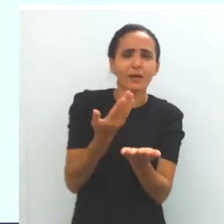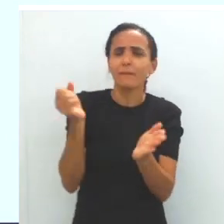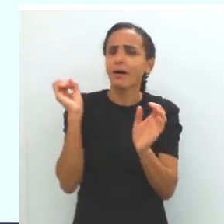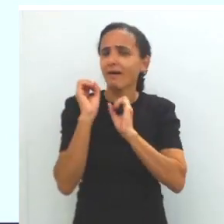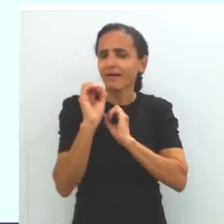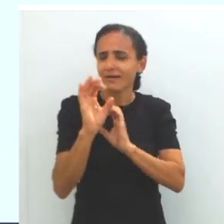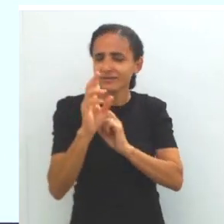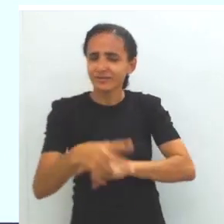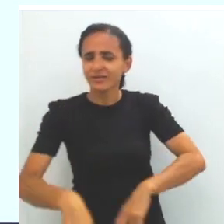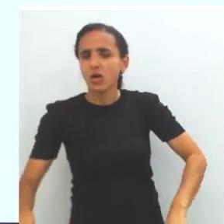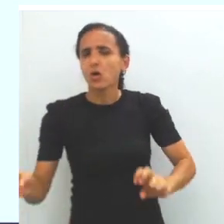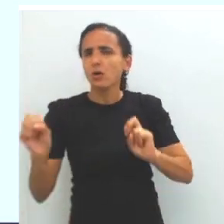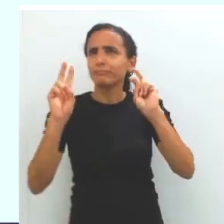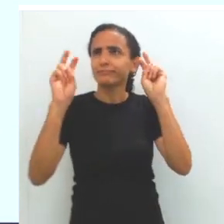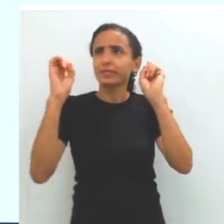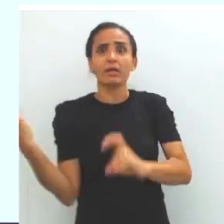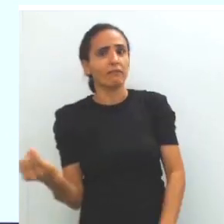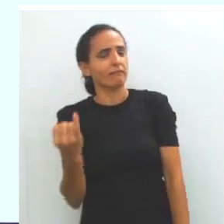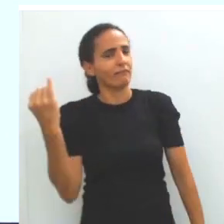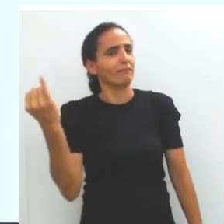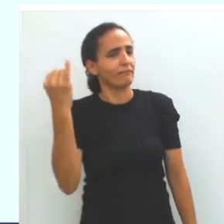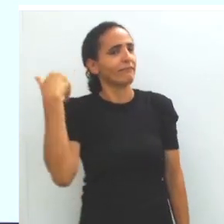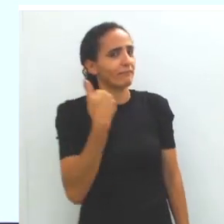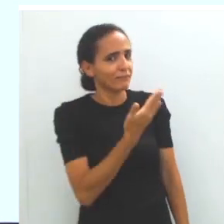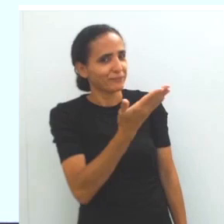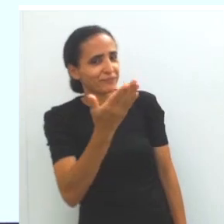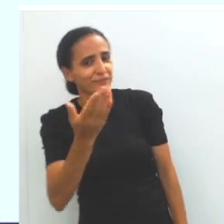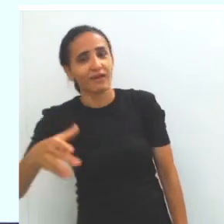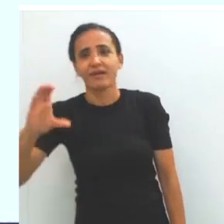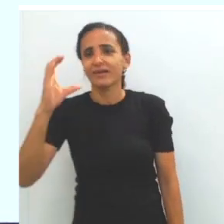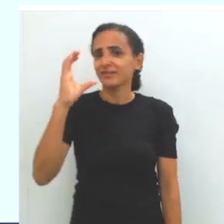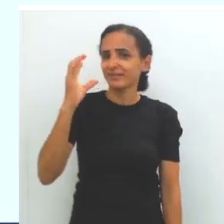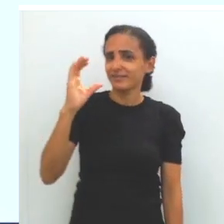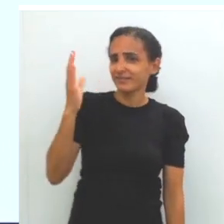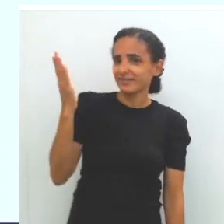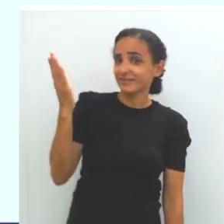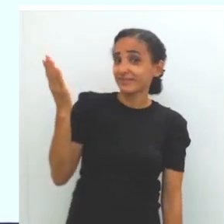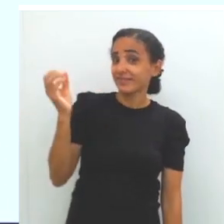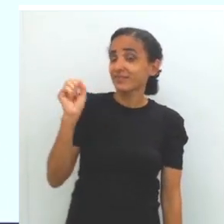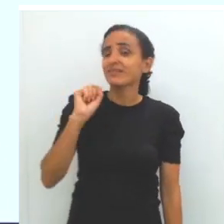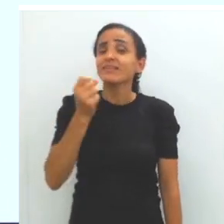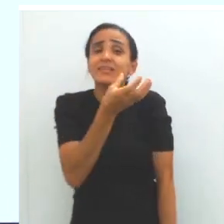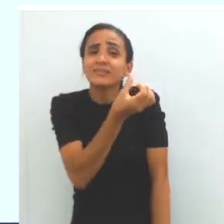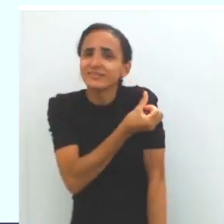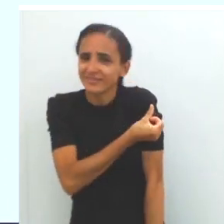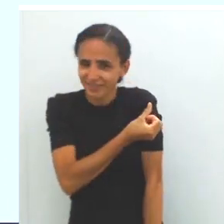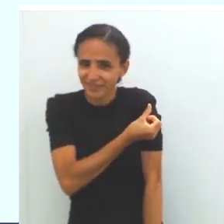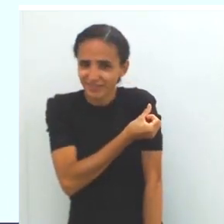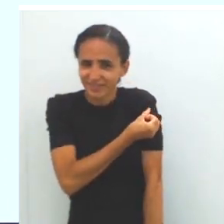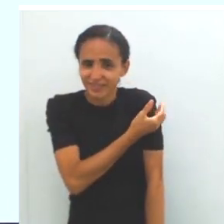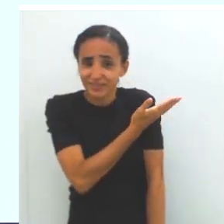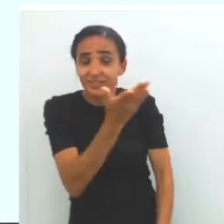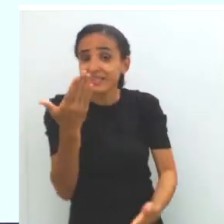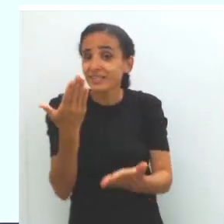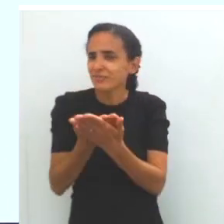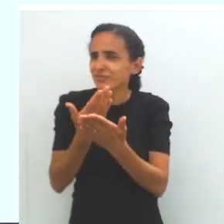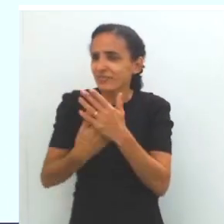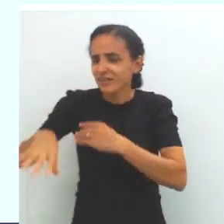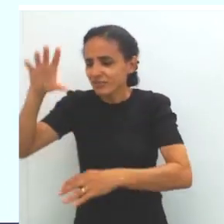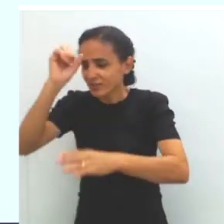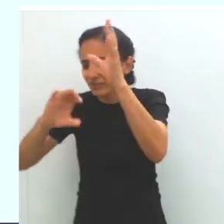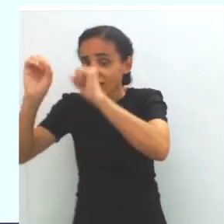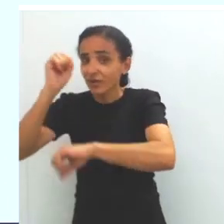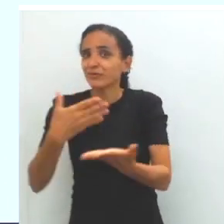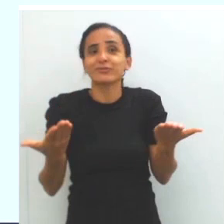para tratar de mais um assunto de extrema relevância em ciências. E aí, sexto ano, o que é que a gente vai